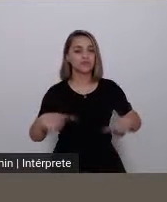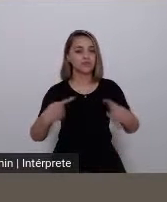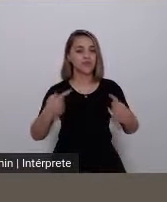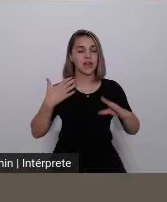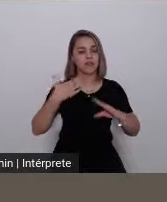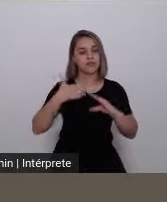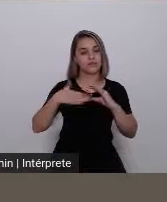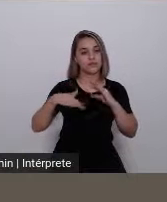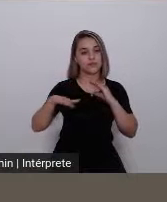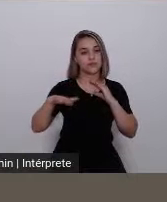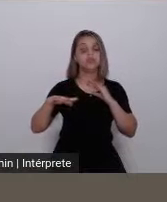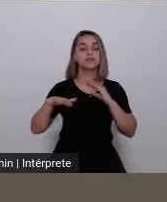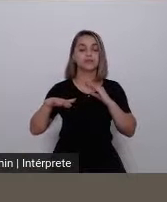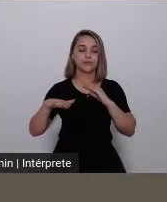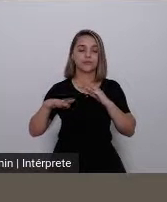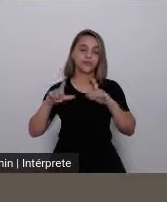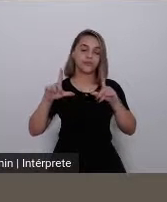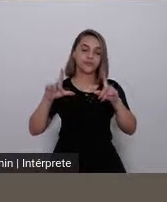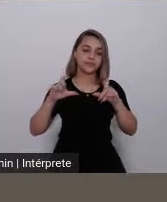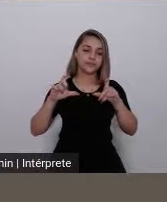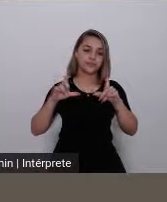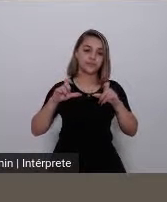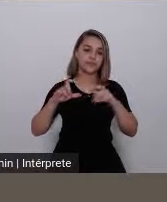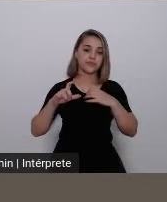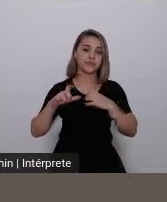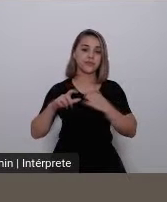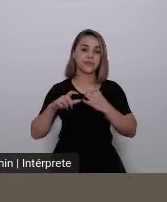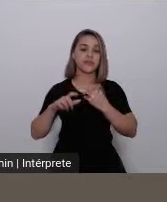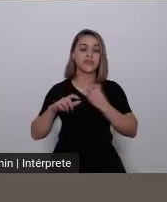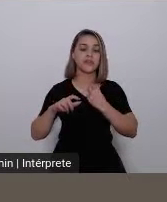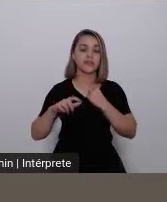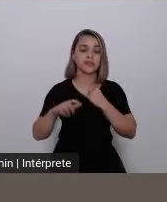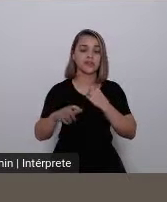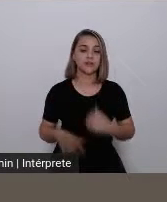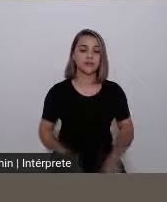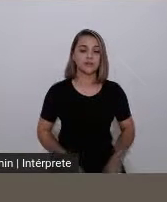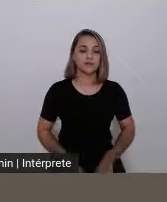com uma dedicatória para a mãe dele.